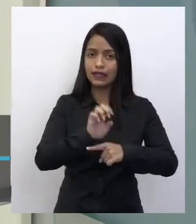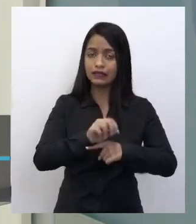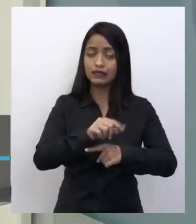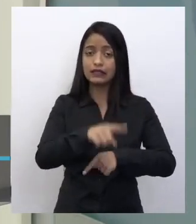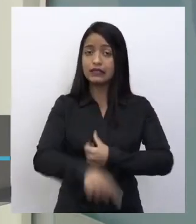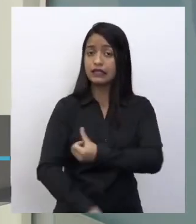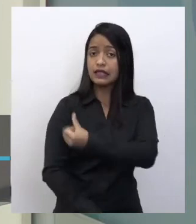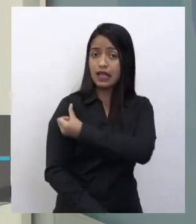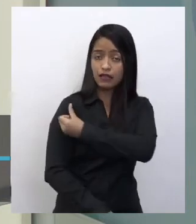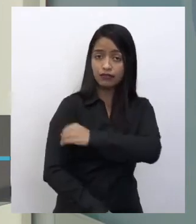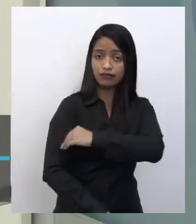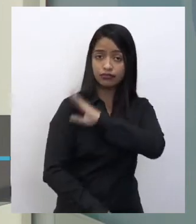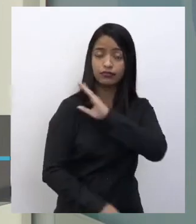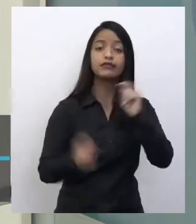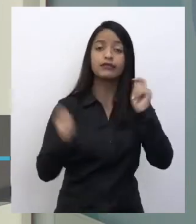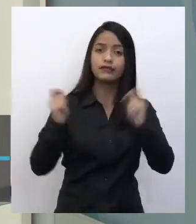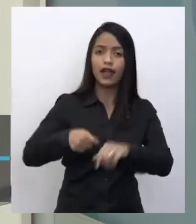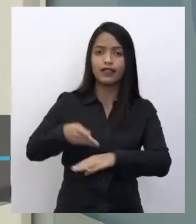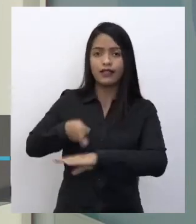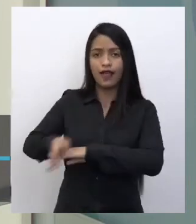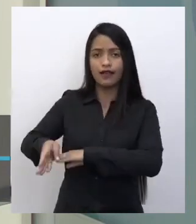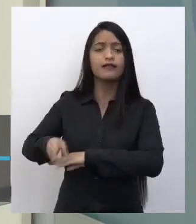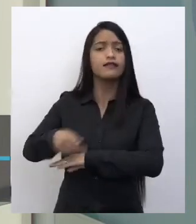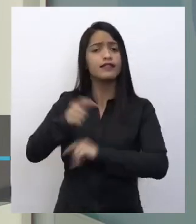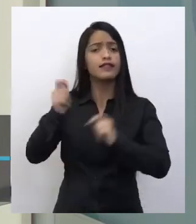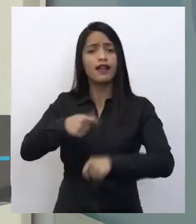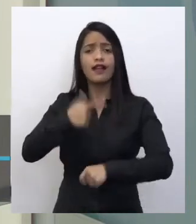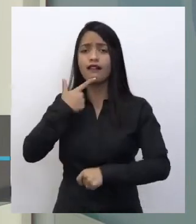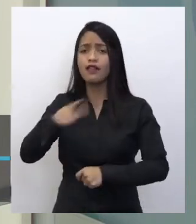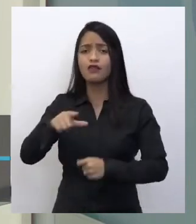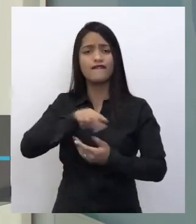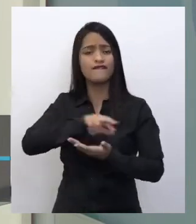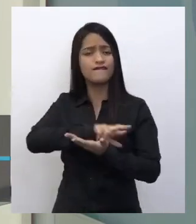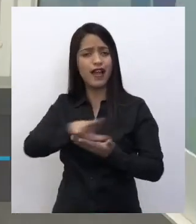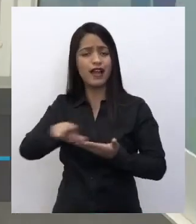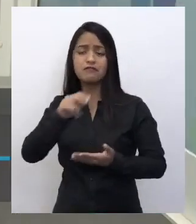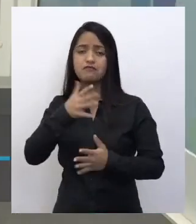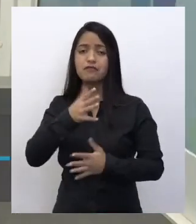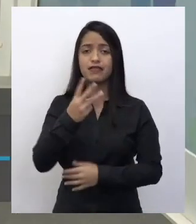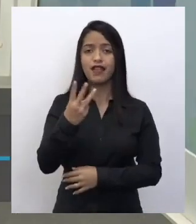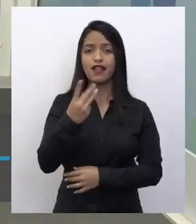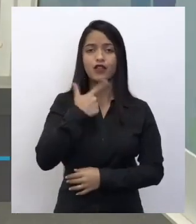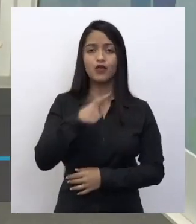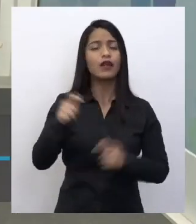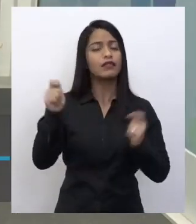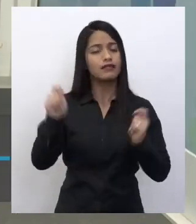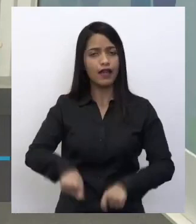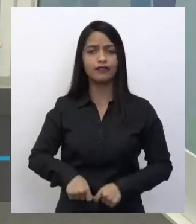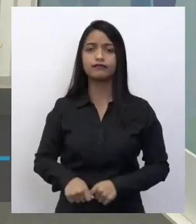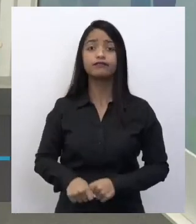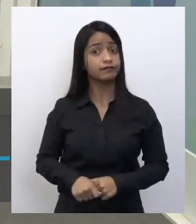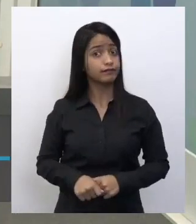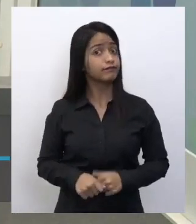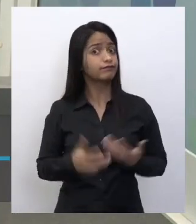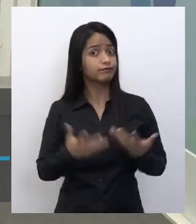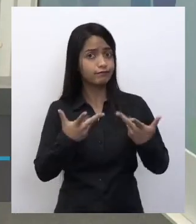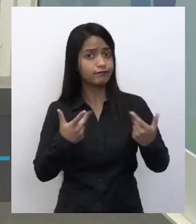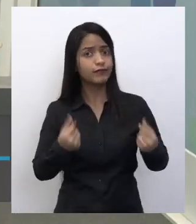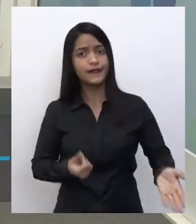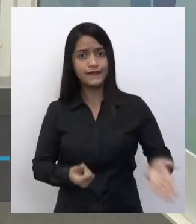ano dá para fazer vários idiomas, dá para fazer uns três, assim, um atrás do outro. E é o máximo. Curso de gente. 3 anos. É o máximo. Façam. E